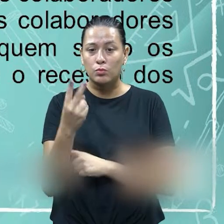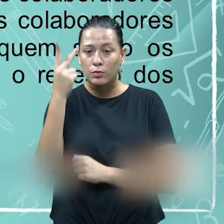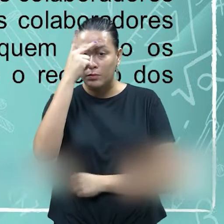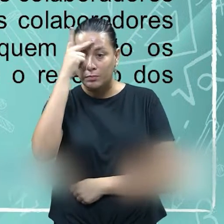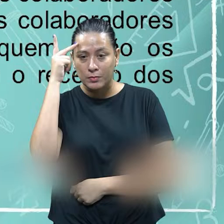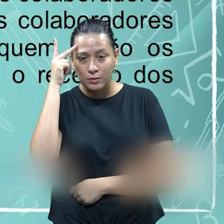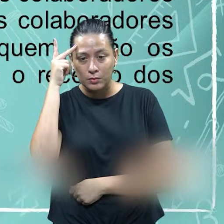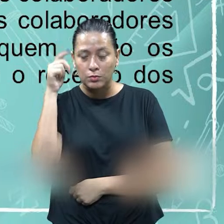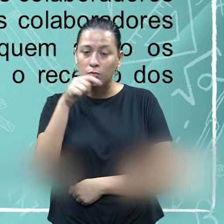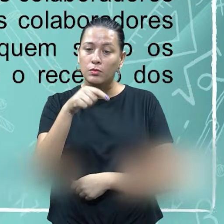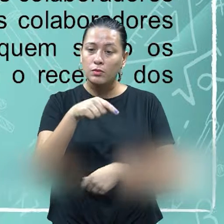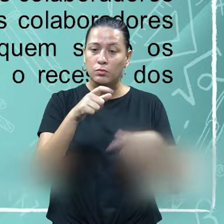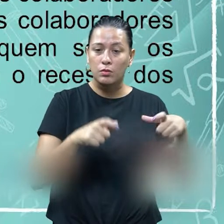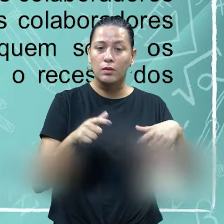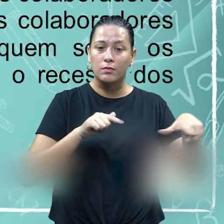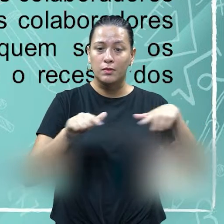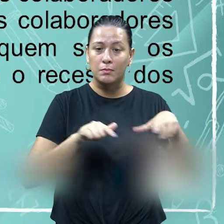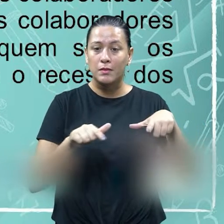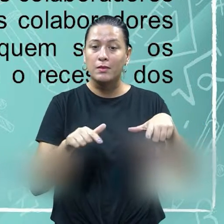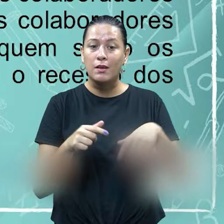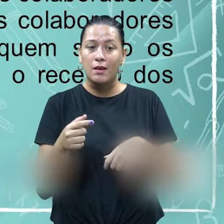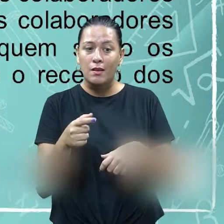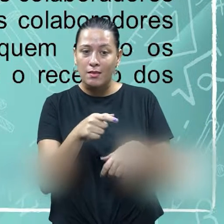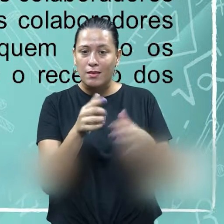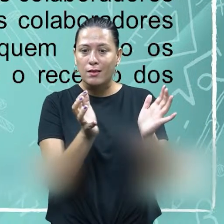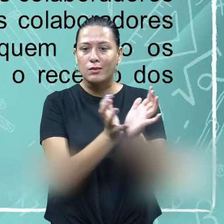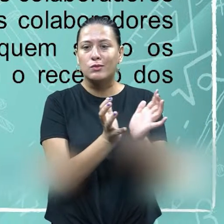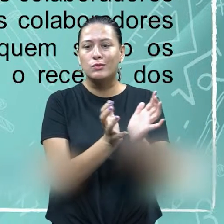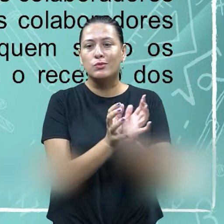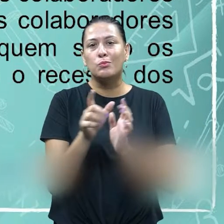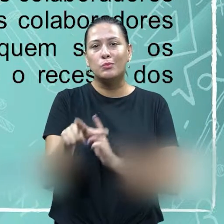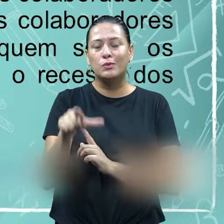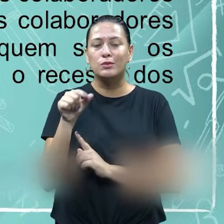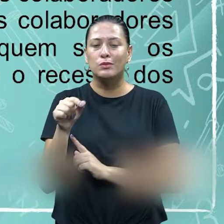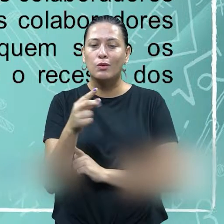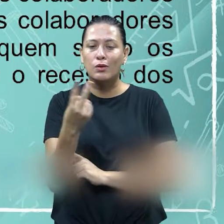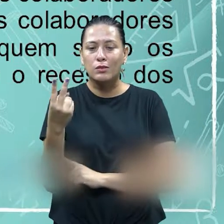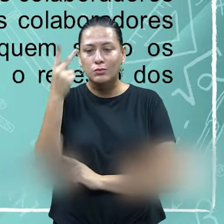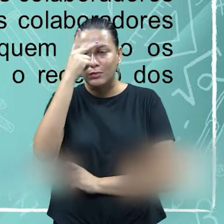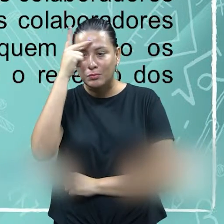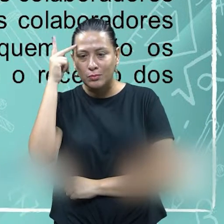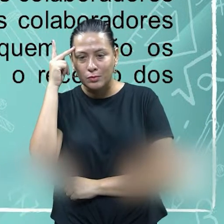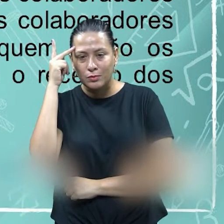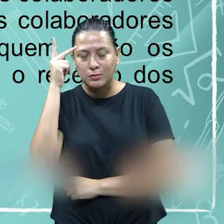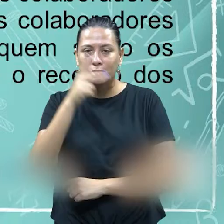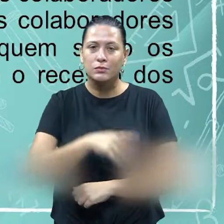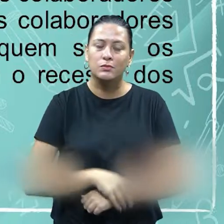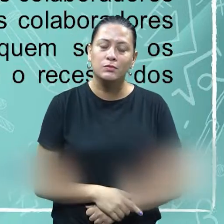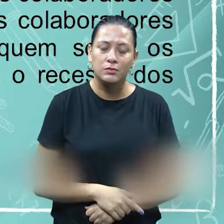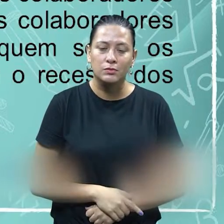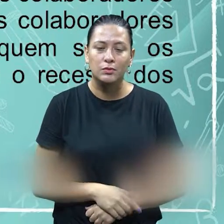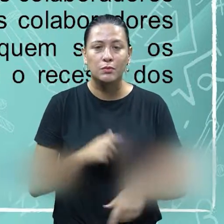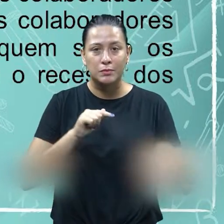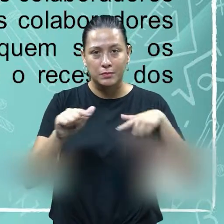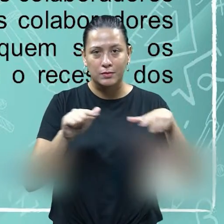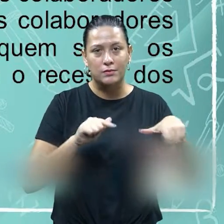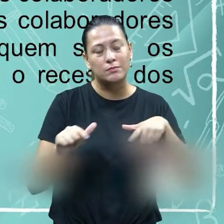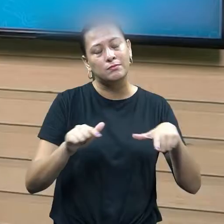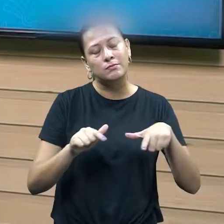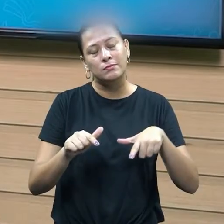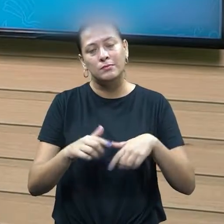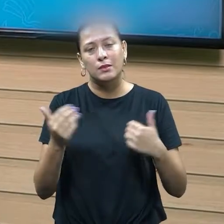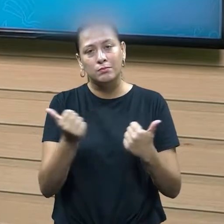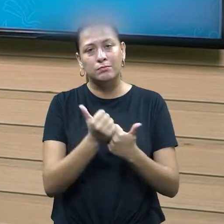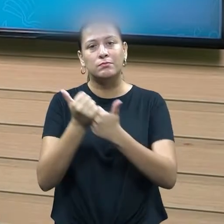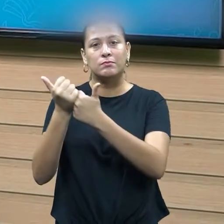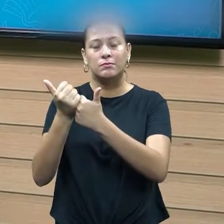podem, entre eles, definir quem serão os escolhidos para cumprir o processo, para cumprir o regresso dos demais. Então,